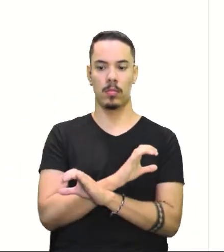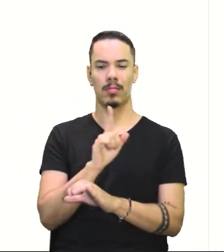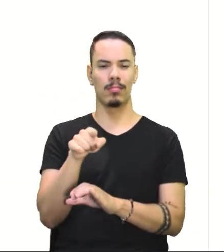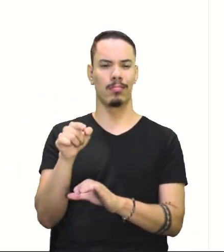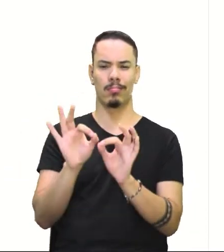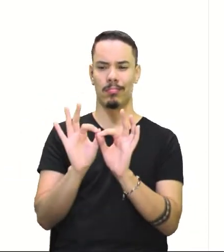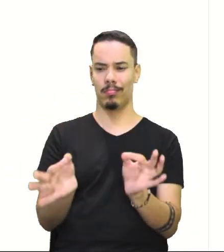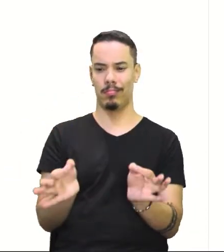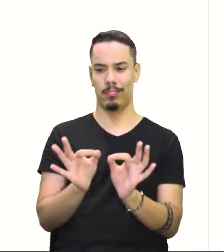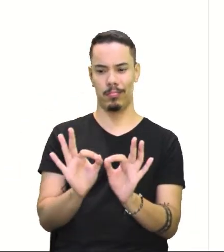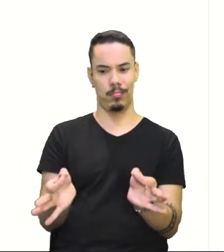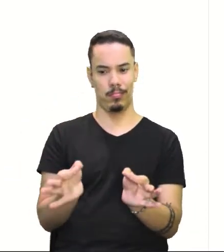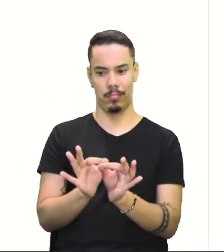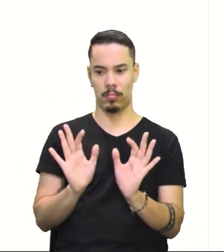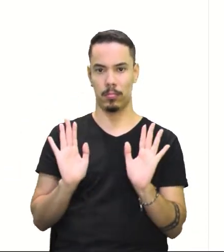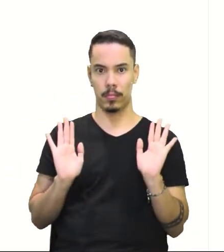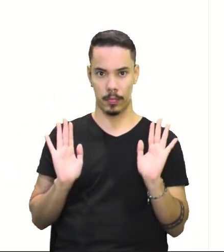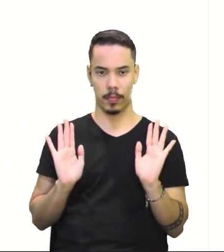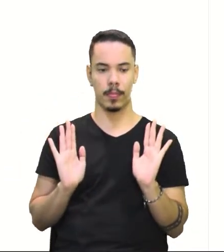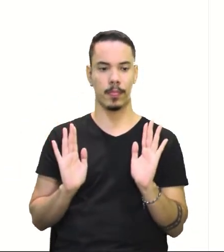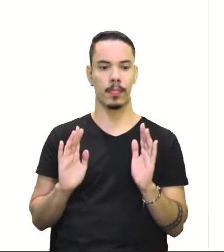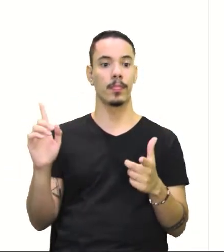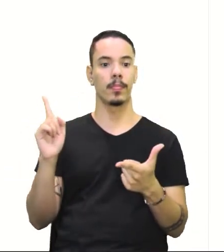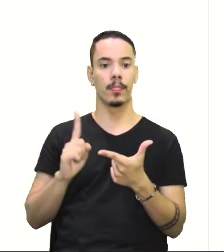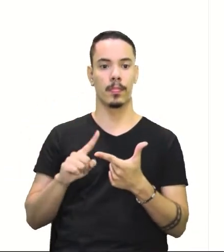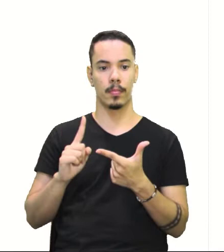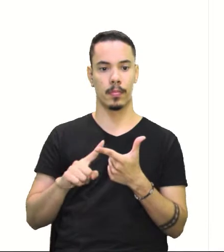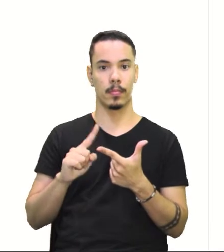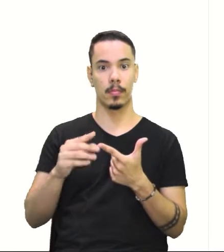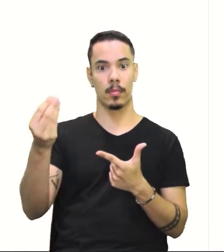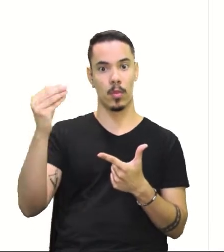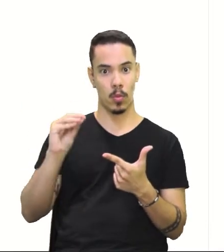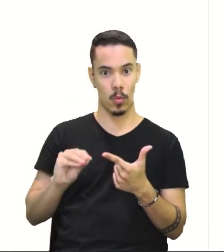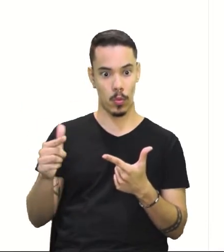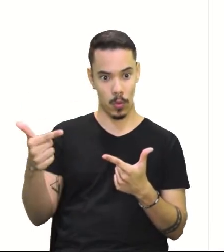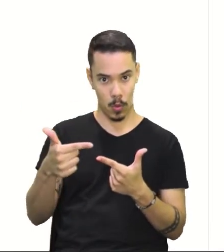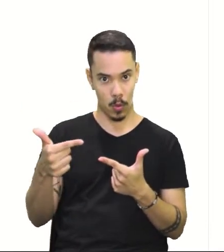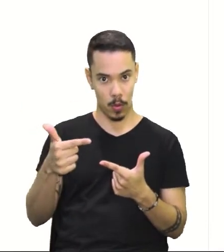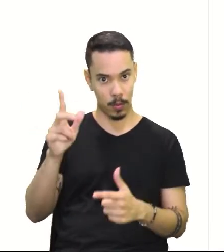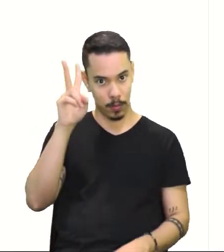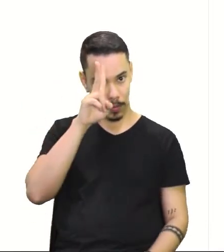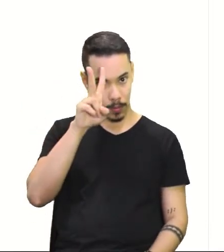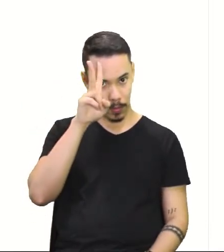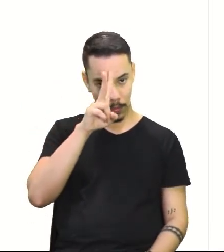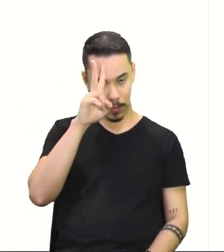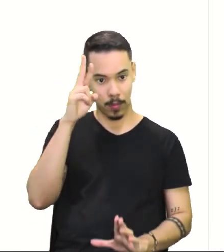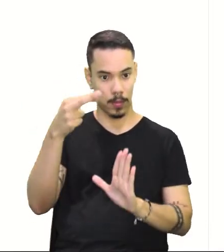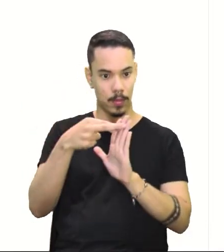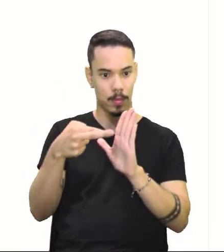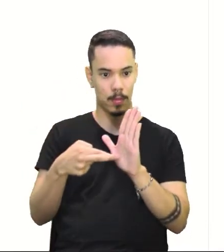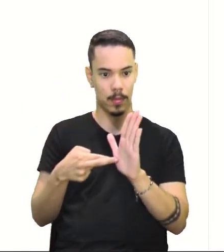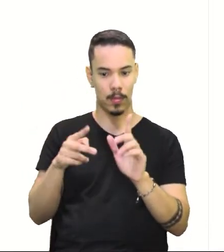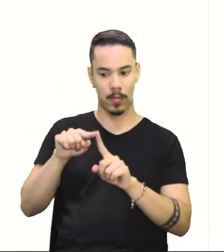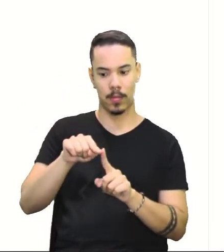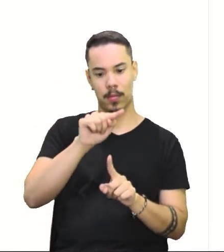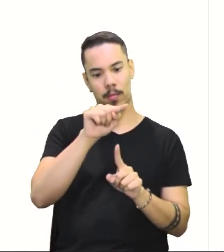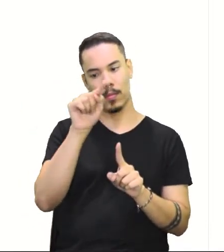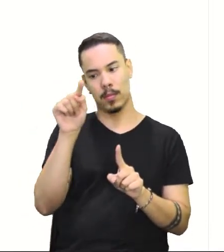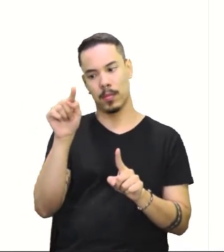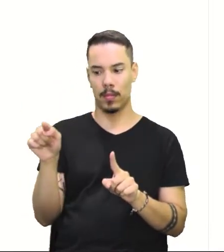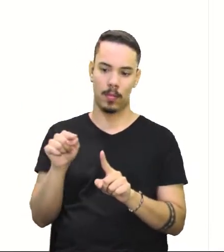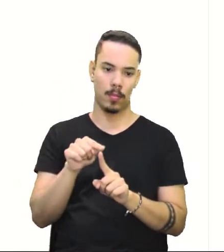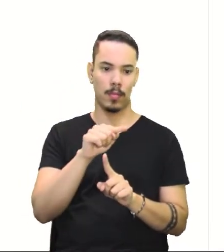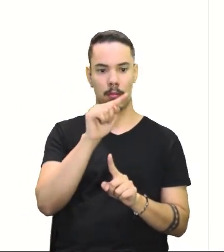né? Considerado até pequeno. Vamos primeiramente baixar o 2, né? A gente baixa o primeiro coeficiente e vamos começar as operações. Vamos